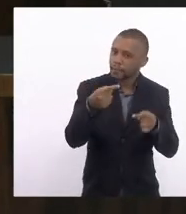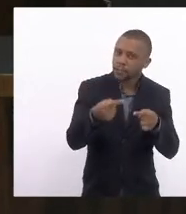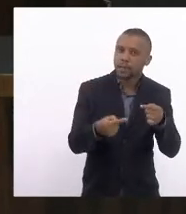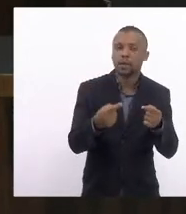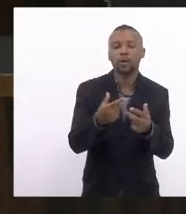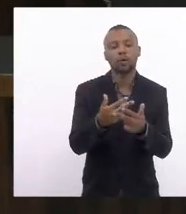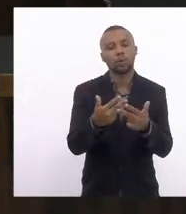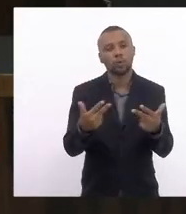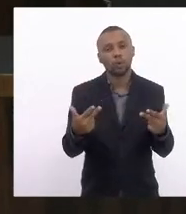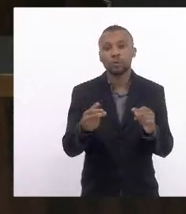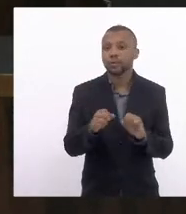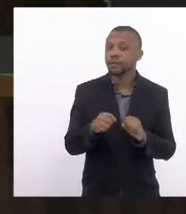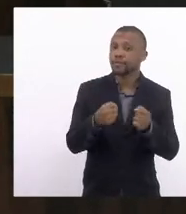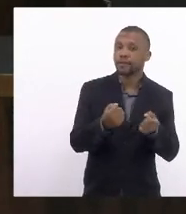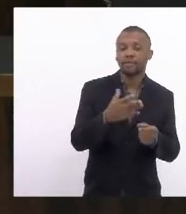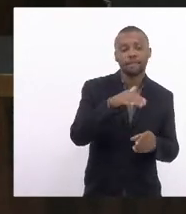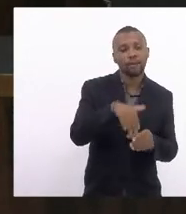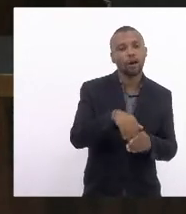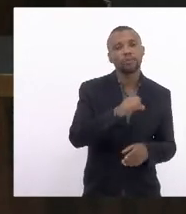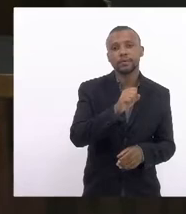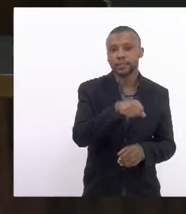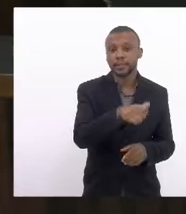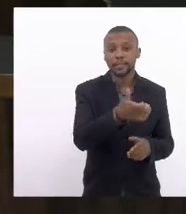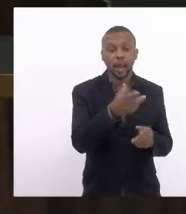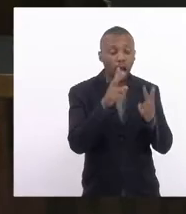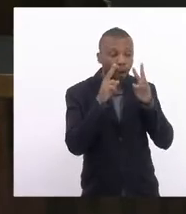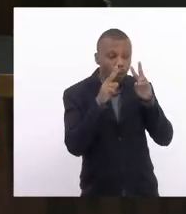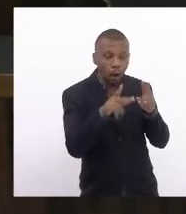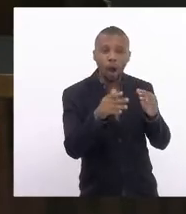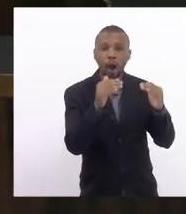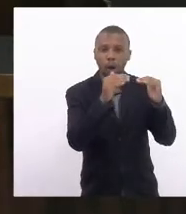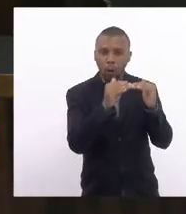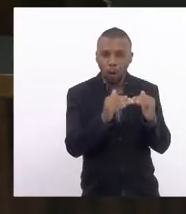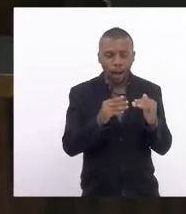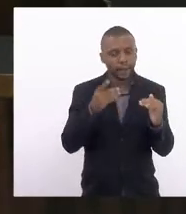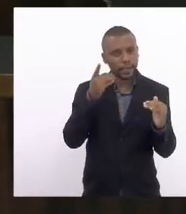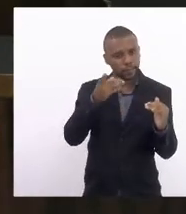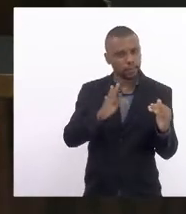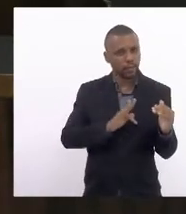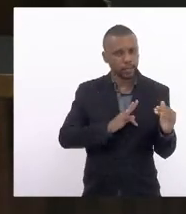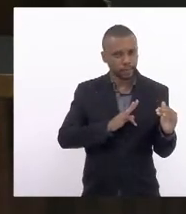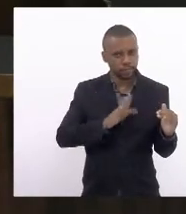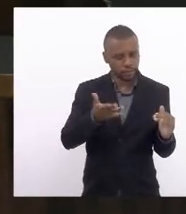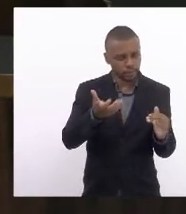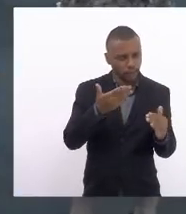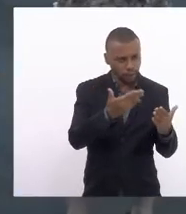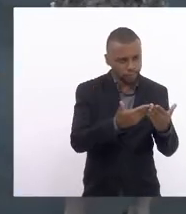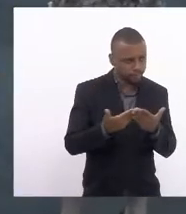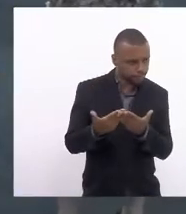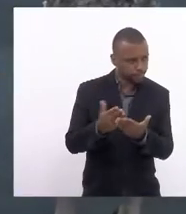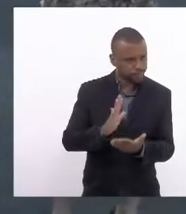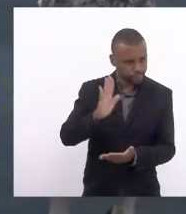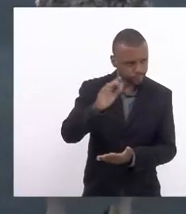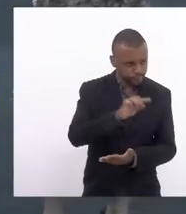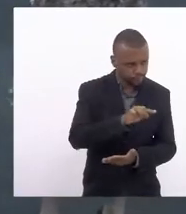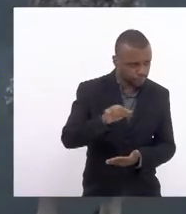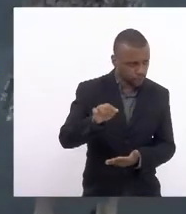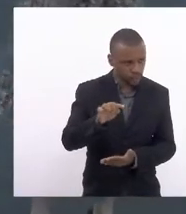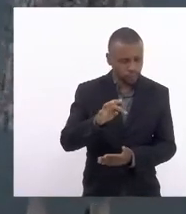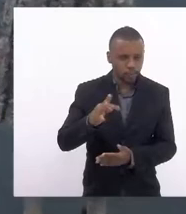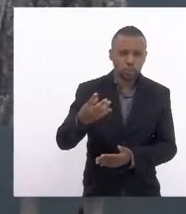os que defenderam o voto sim, o voto do tombamento. Concorda que a deputada Marta Rocha faça o encaminhamento? Por